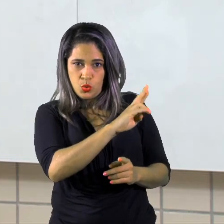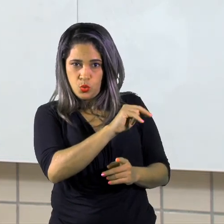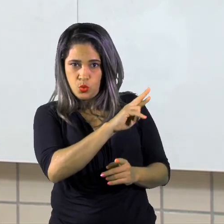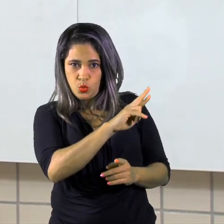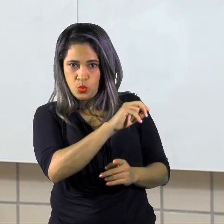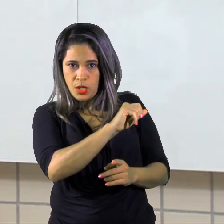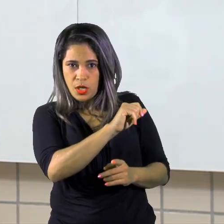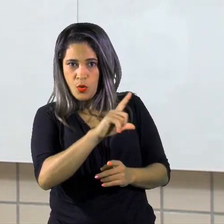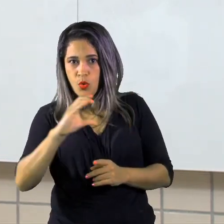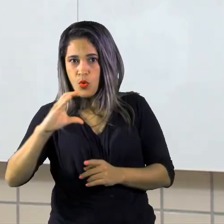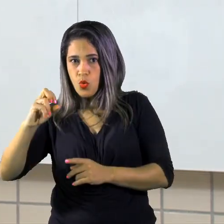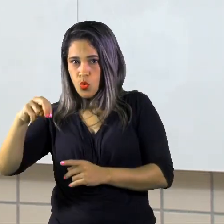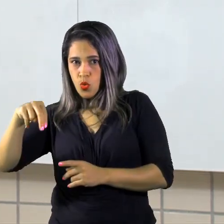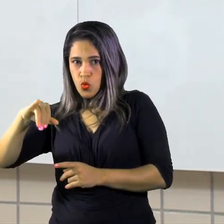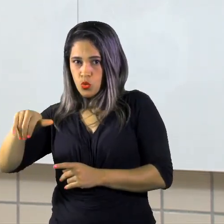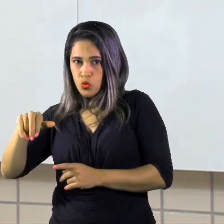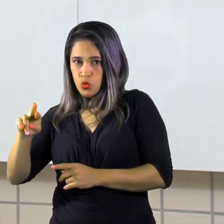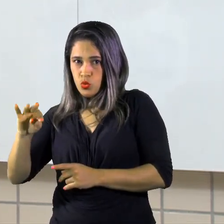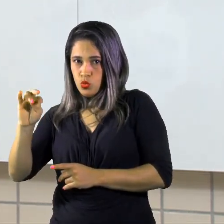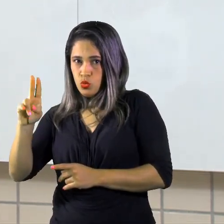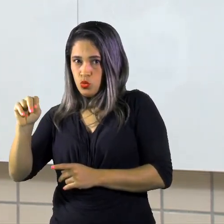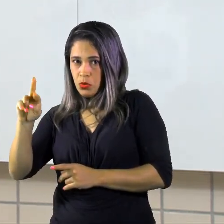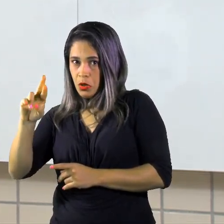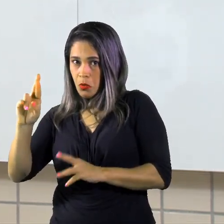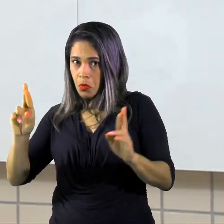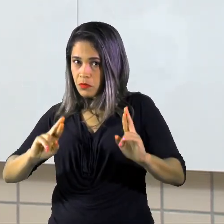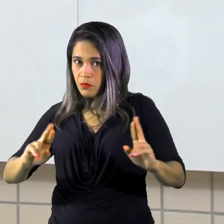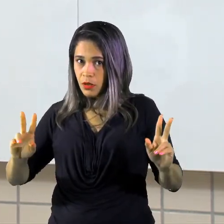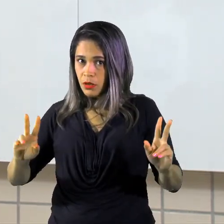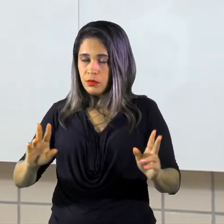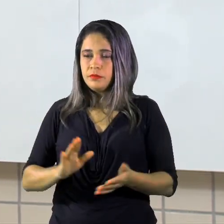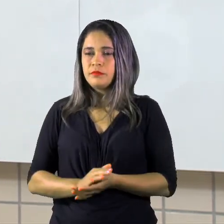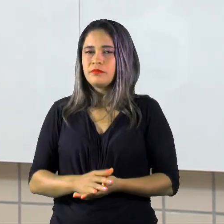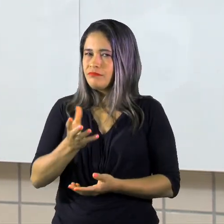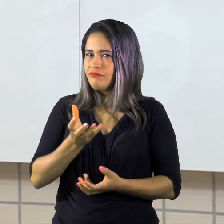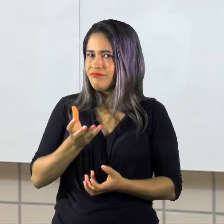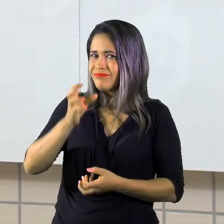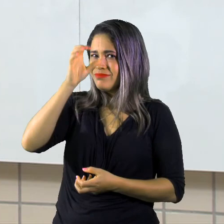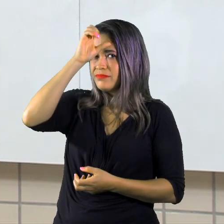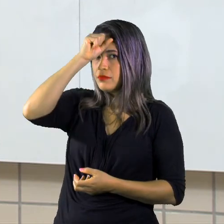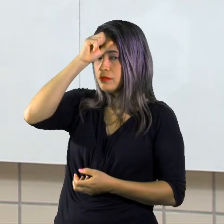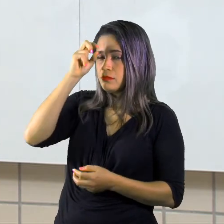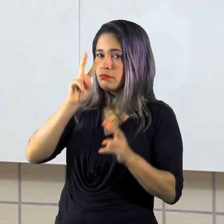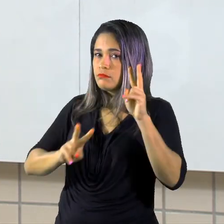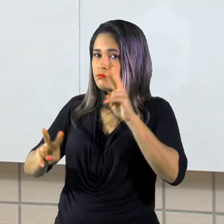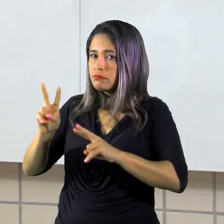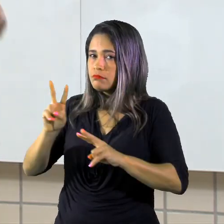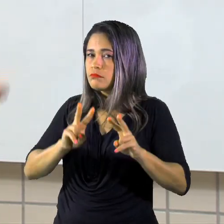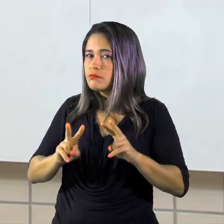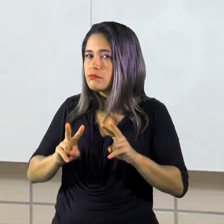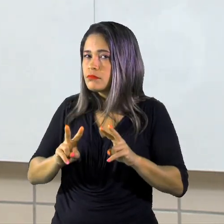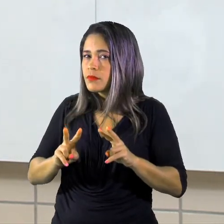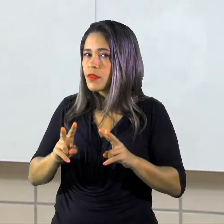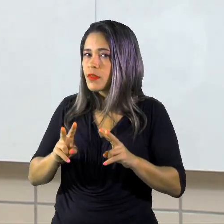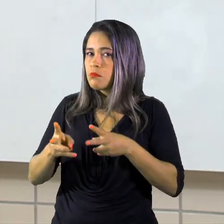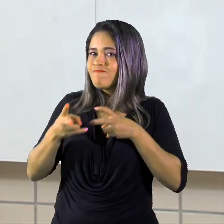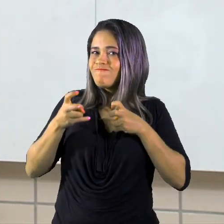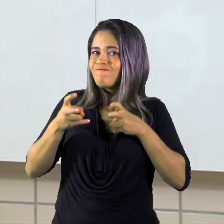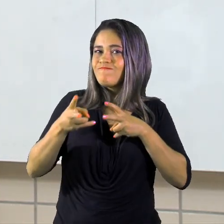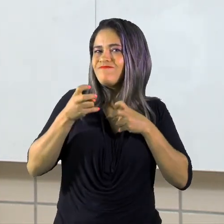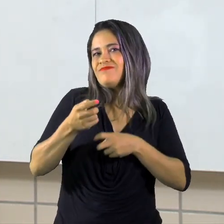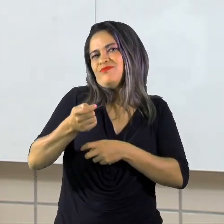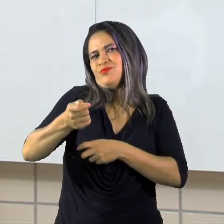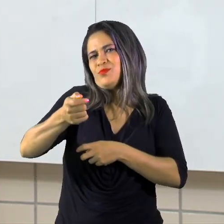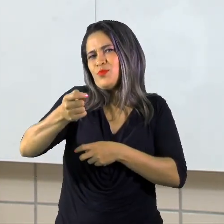Então, eu espero que vocês tenham aprendido, observado e que tenham pego um